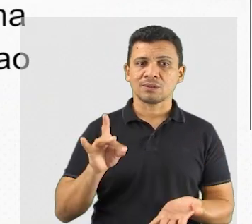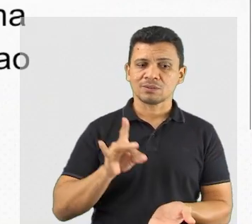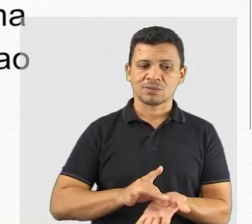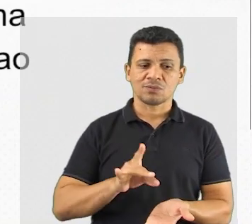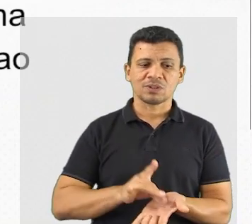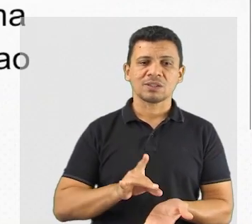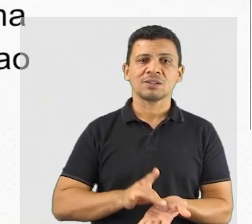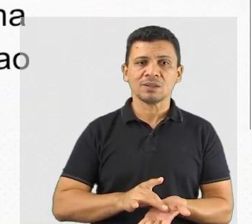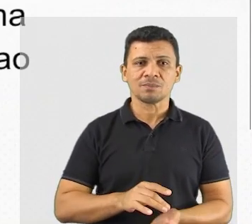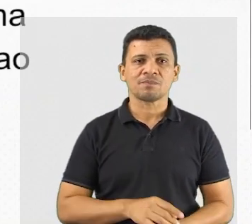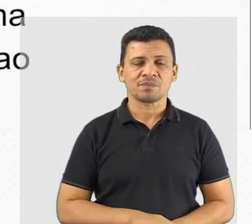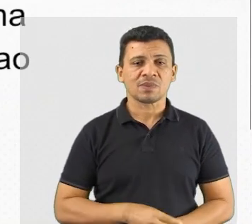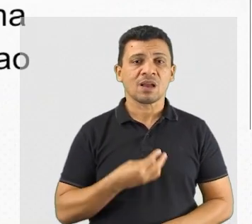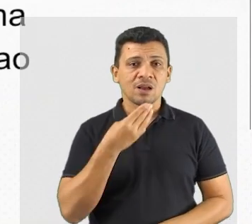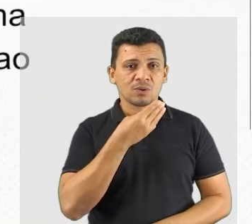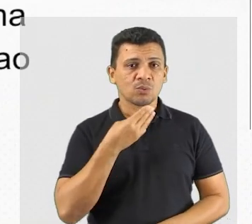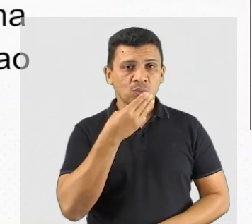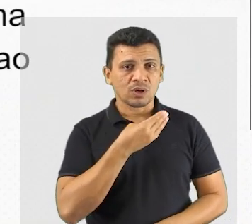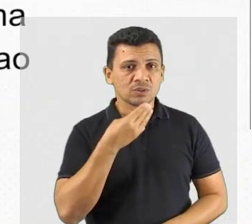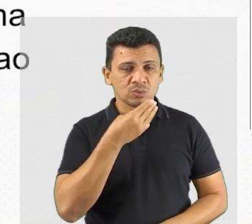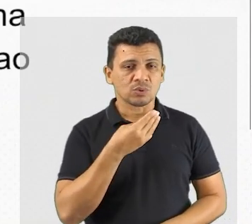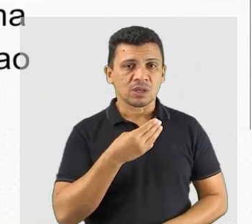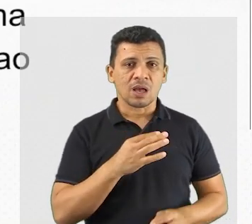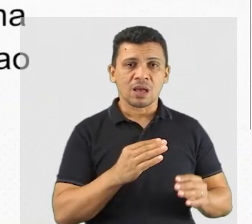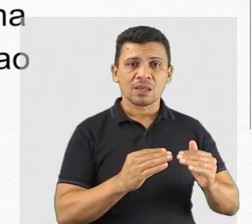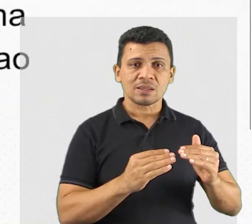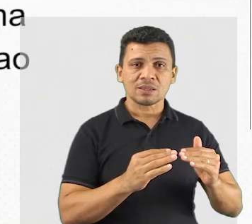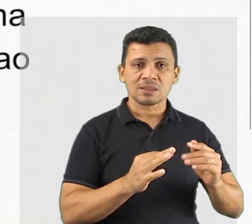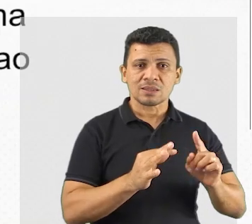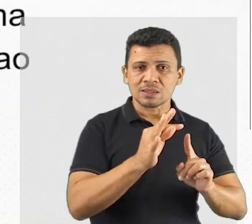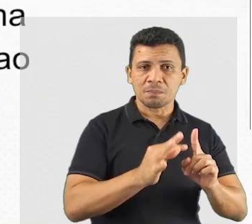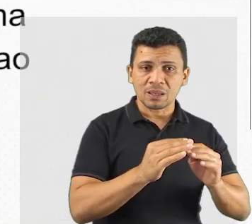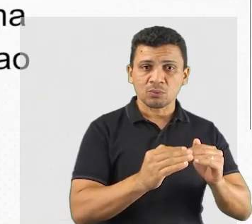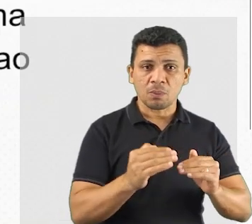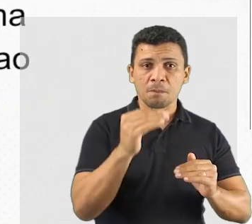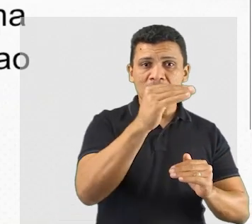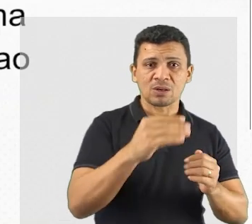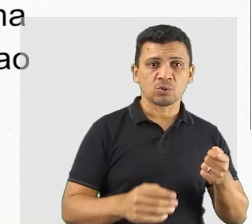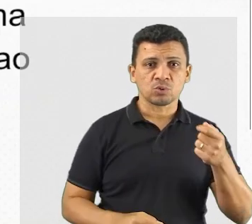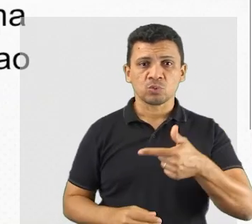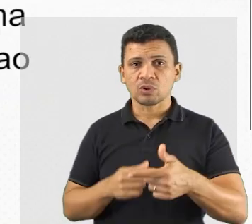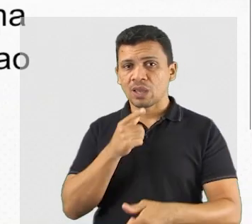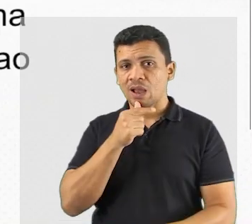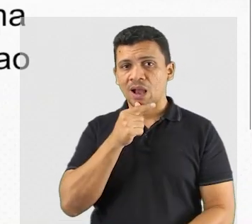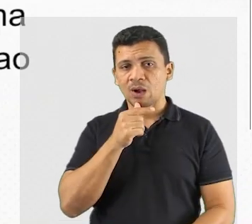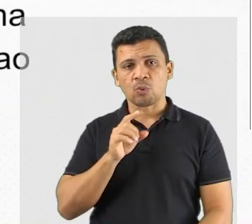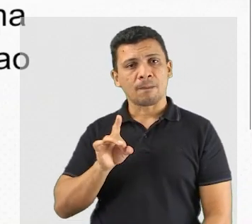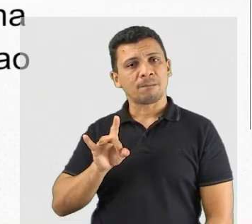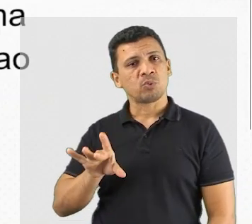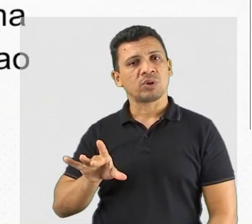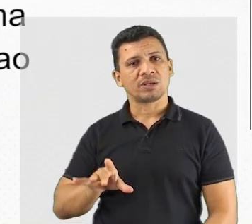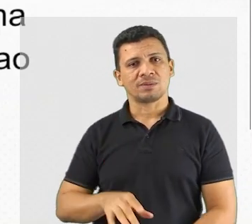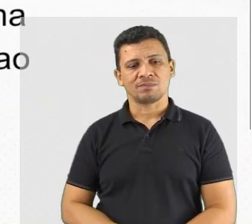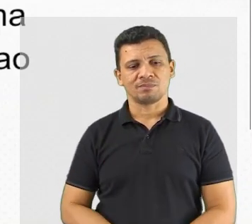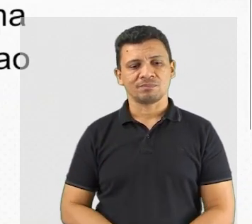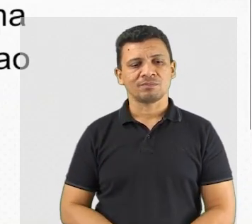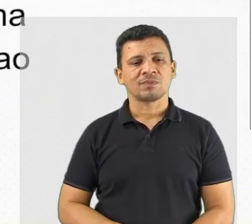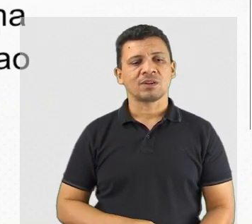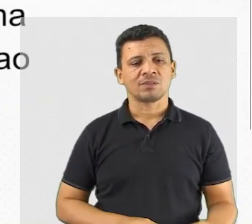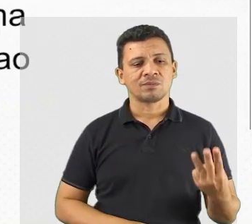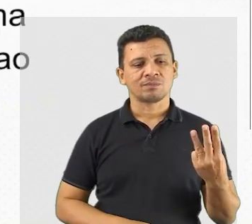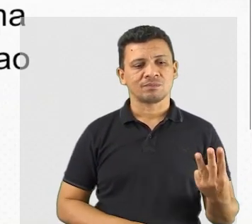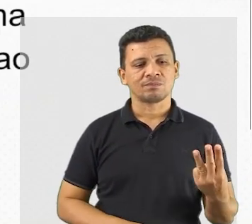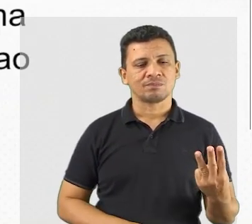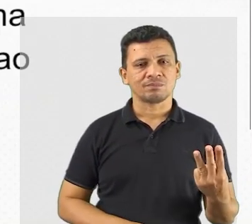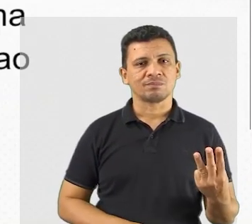solução de sacarose ferve uma temperatura mais alta do que a água pura. Verdadeira. Então, julgando aqui nossos itens,